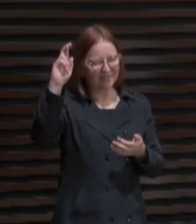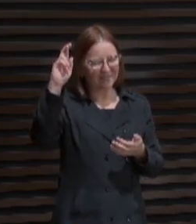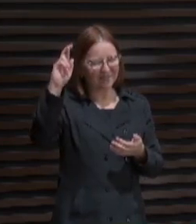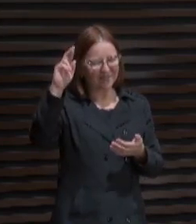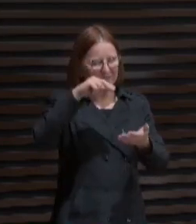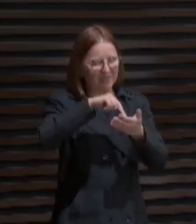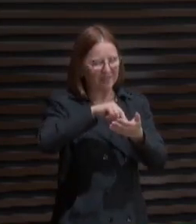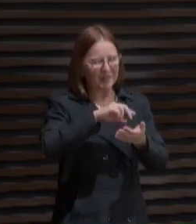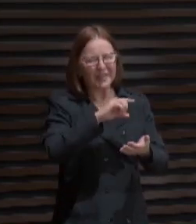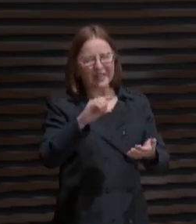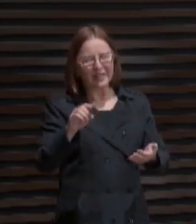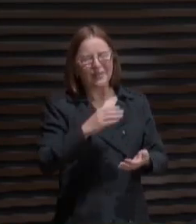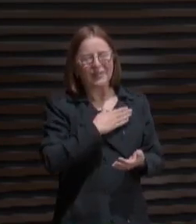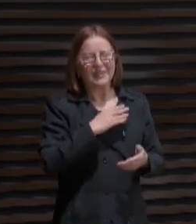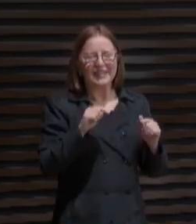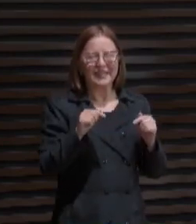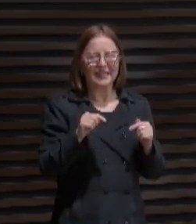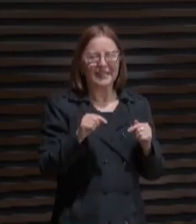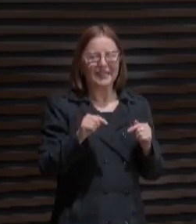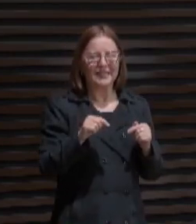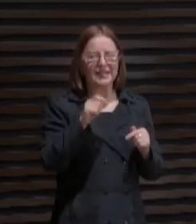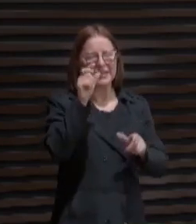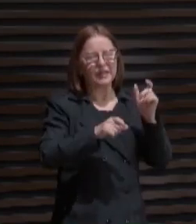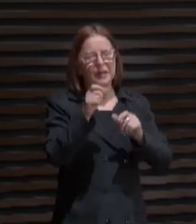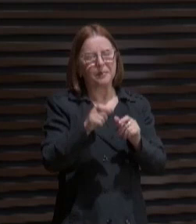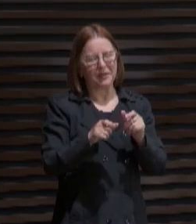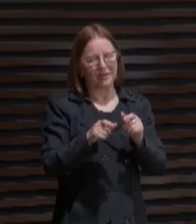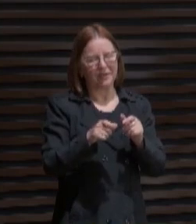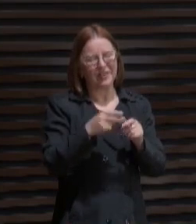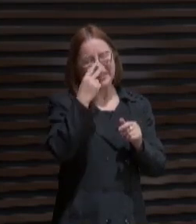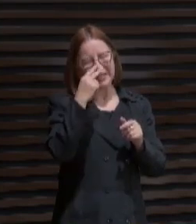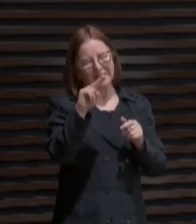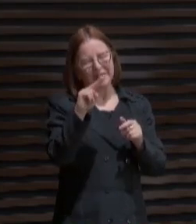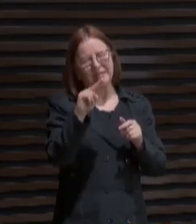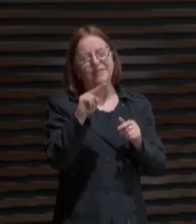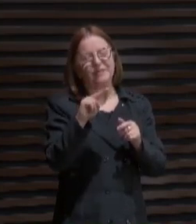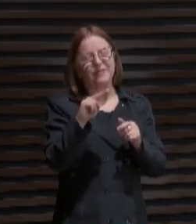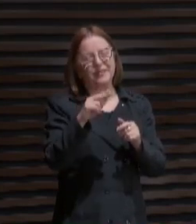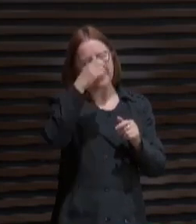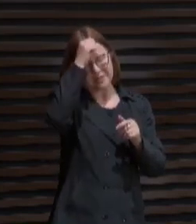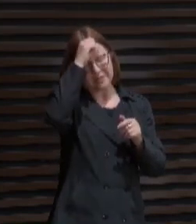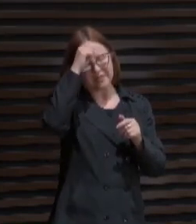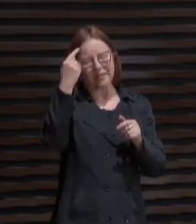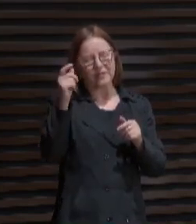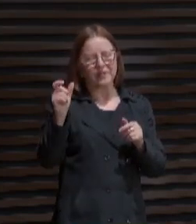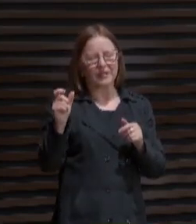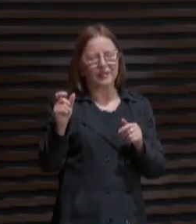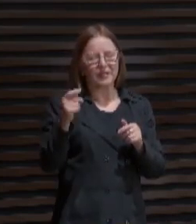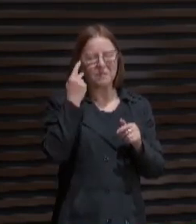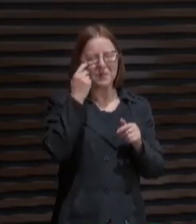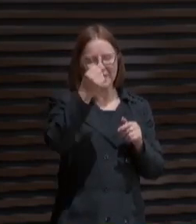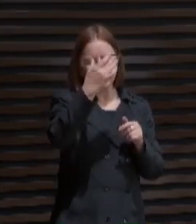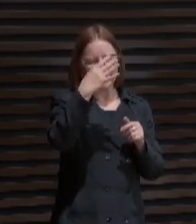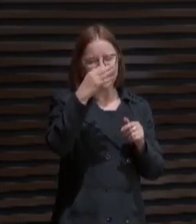desses corações aqui, ó Pai, e a quem chegar a Tua palavra, Senhor. Para que seja revelada a